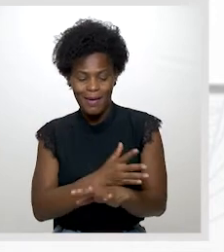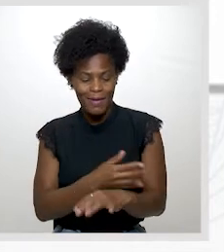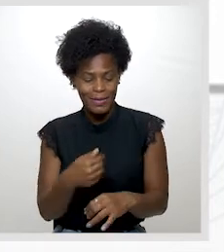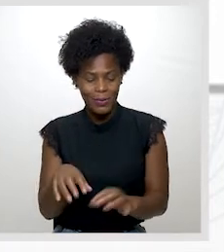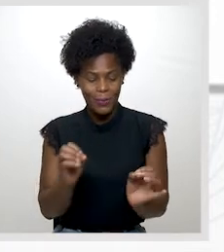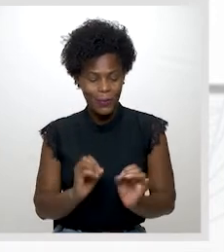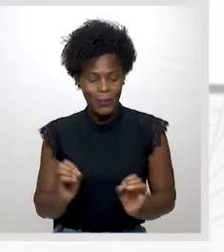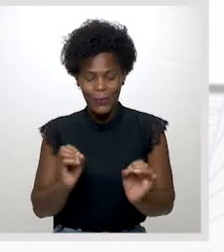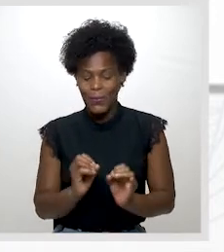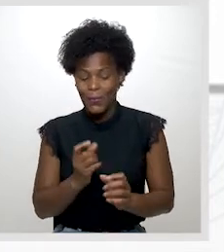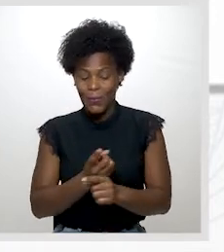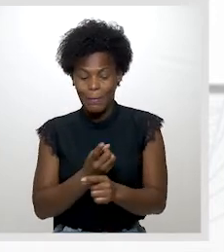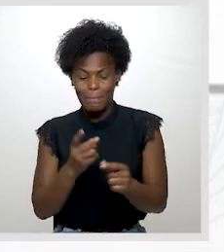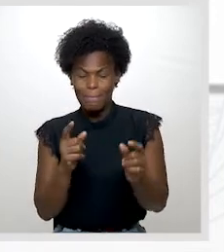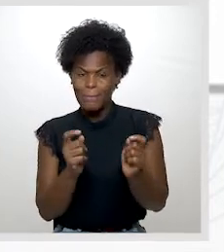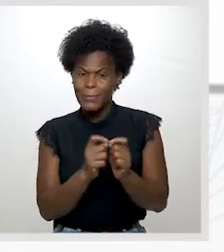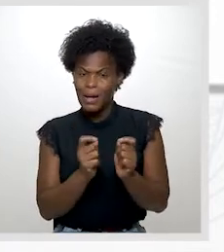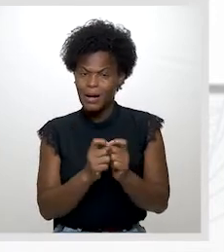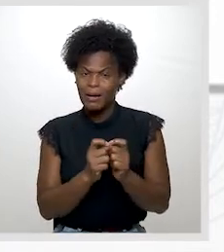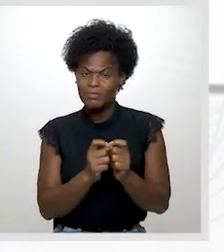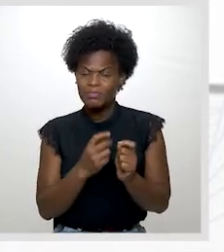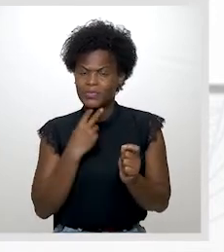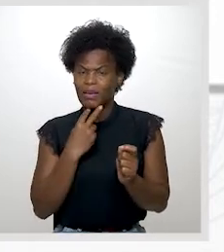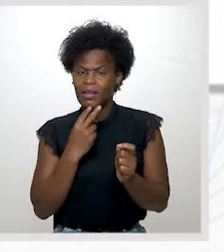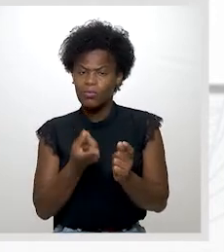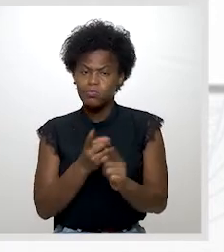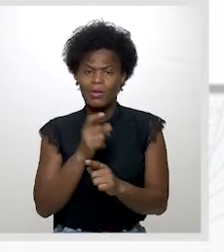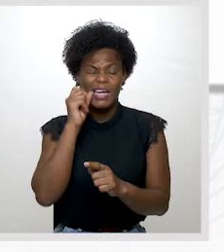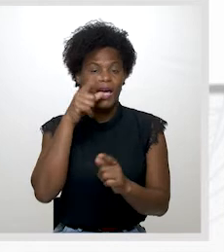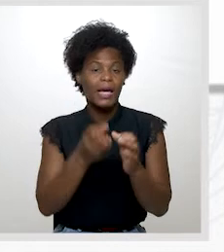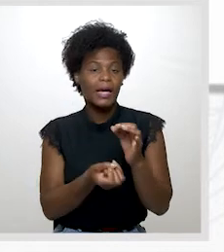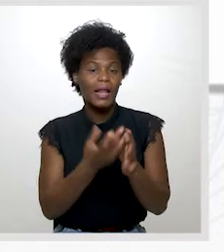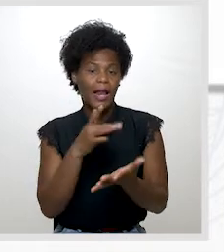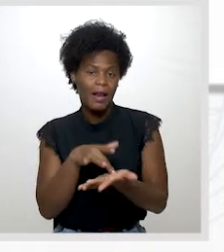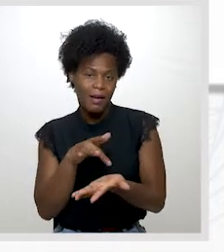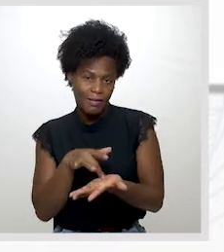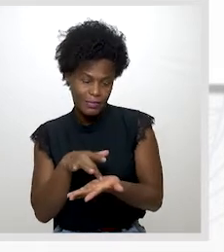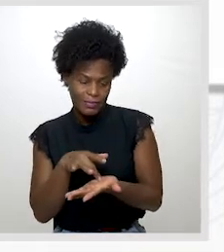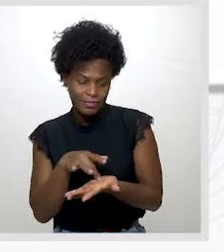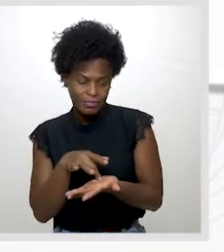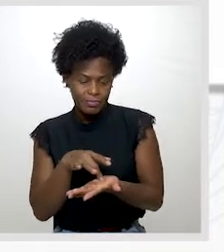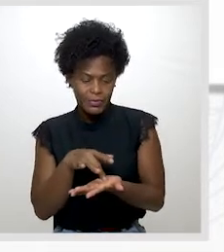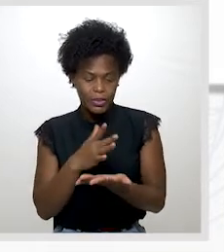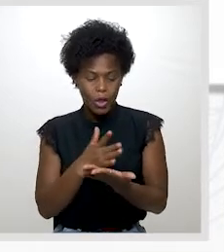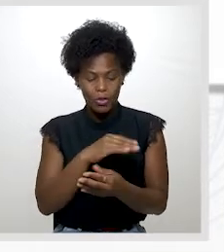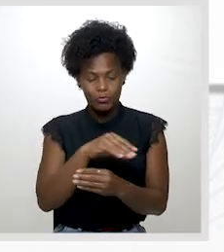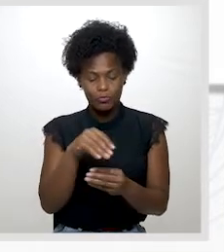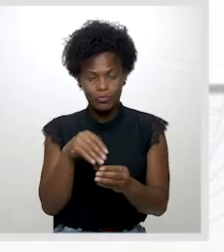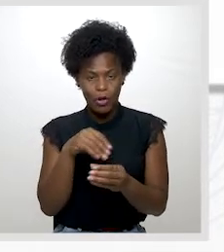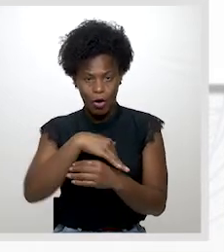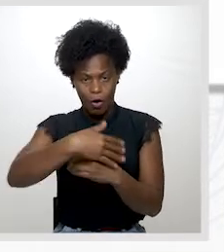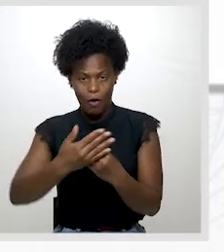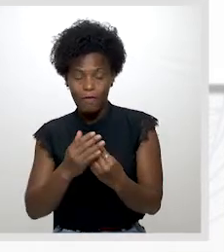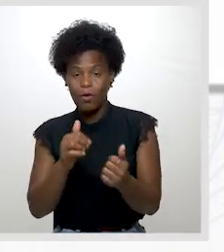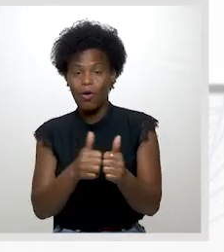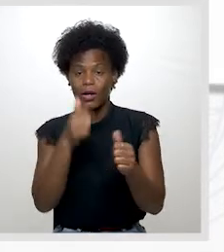de procedimentos próximos do tom transgressor que informa a obra. Assim, apenas se envolve